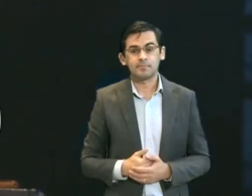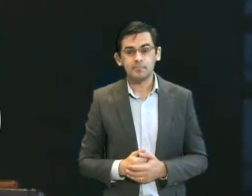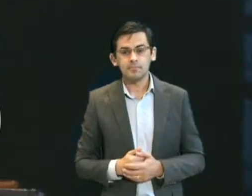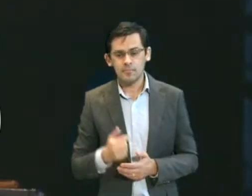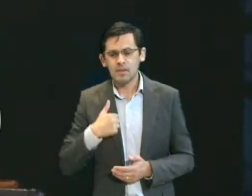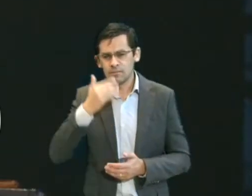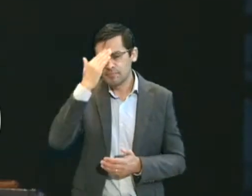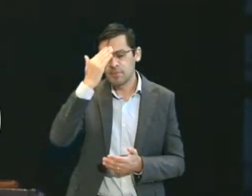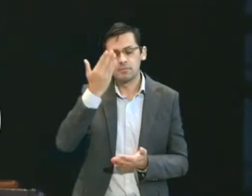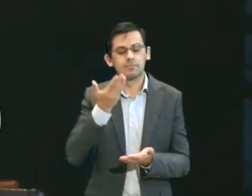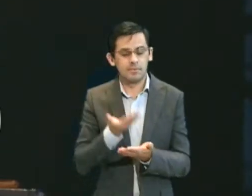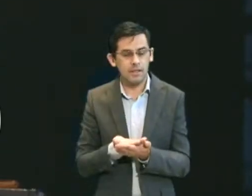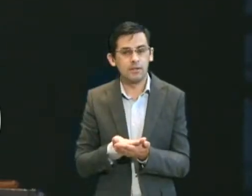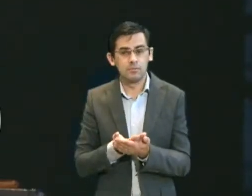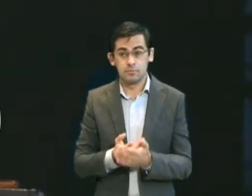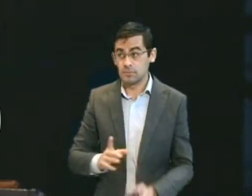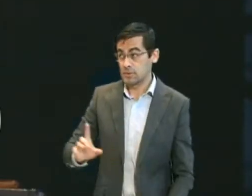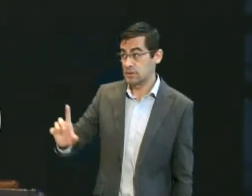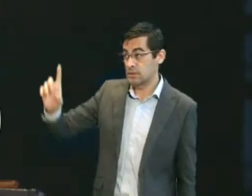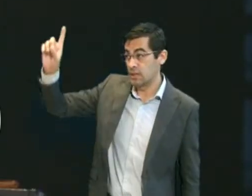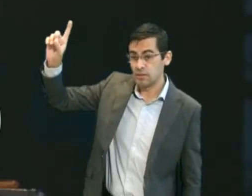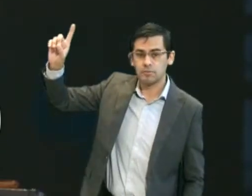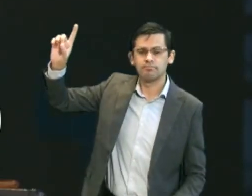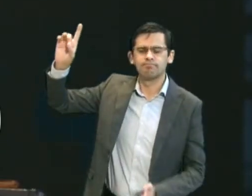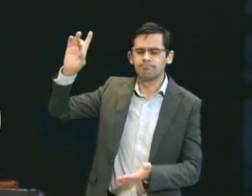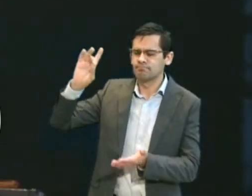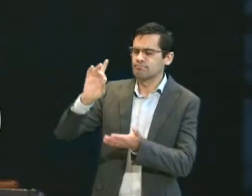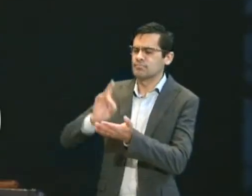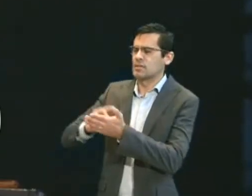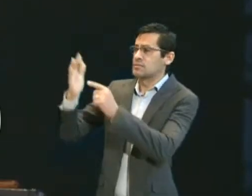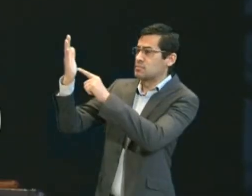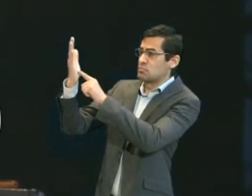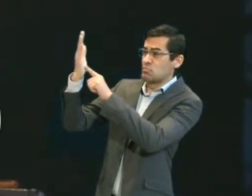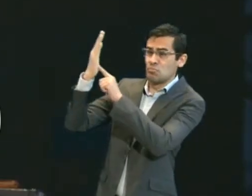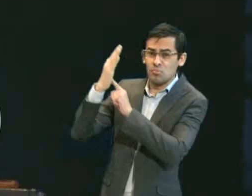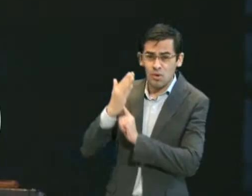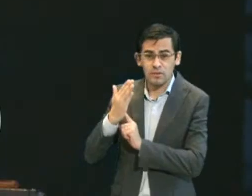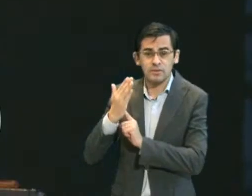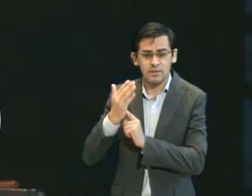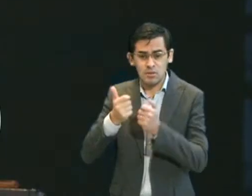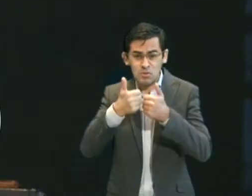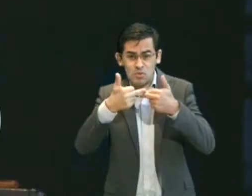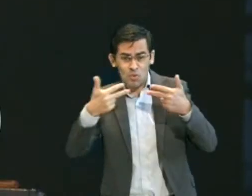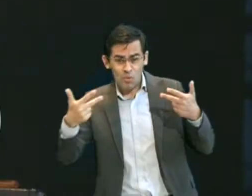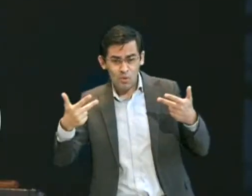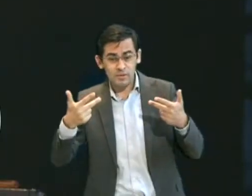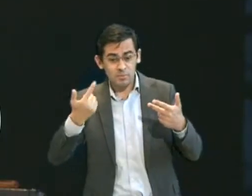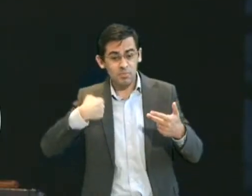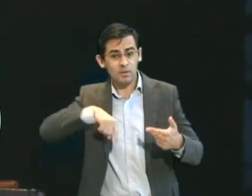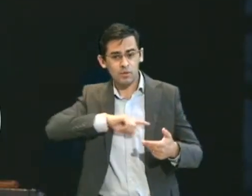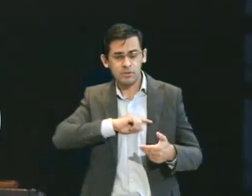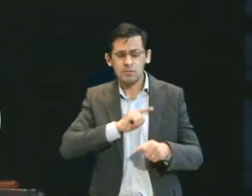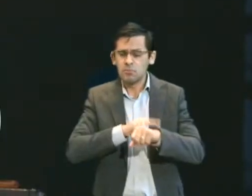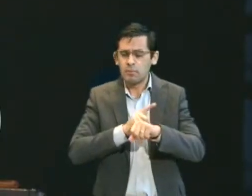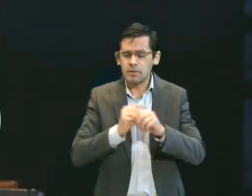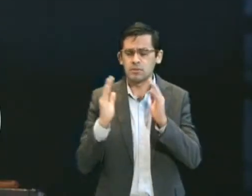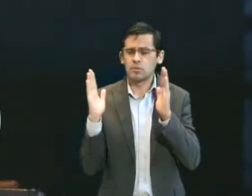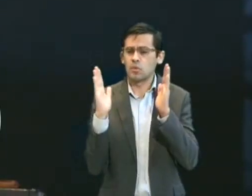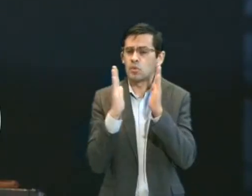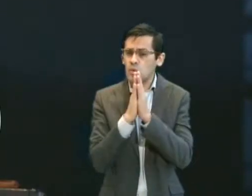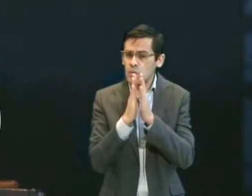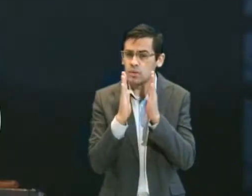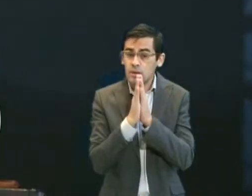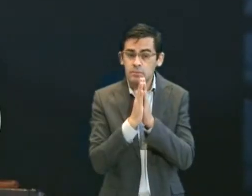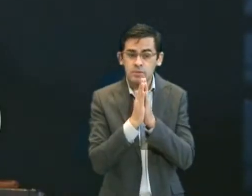E eu creio que Deus revela coisas para nós quando oramos sobre os nossos. E